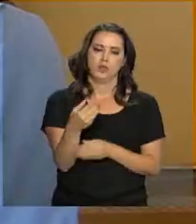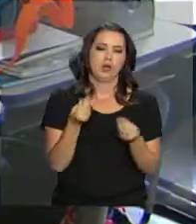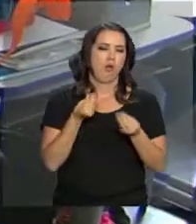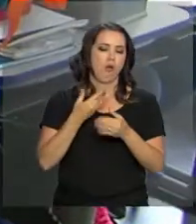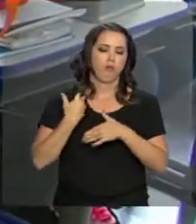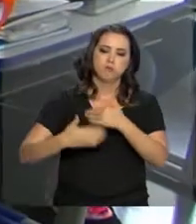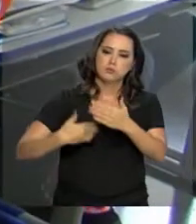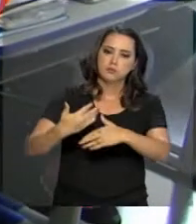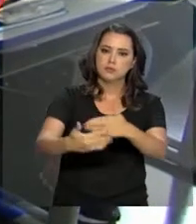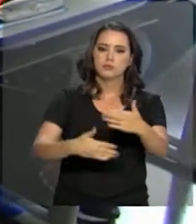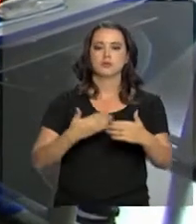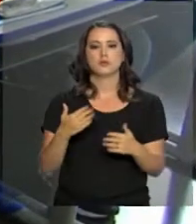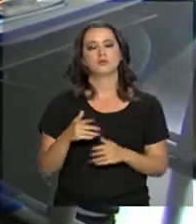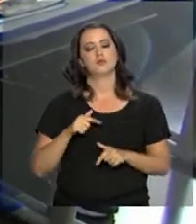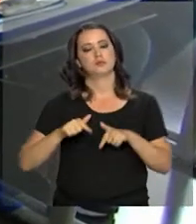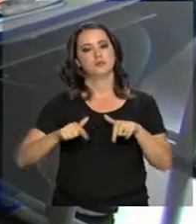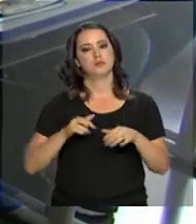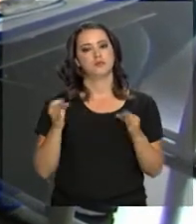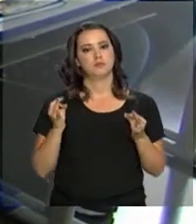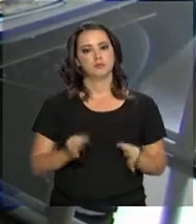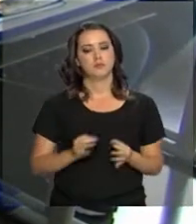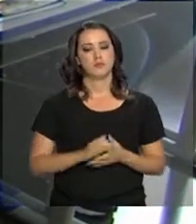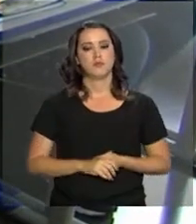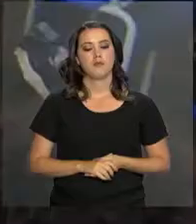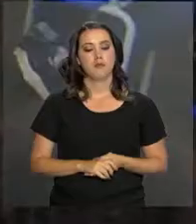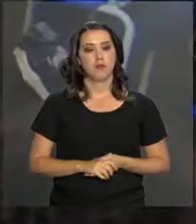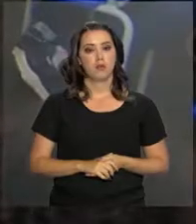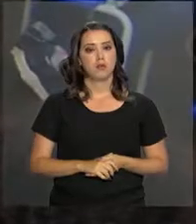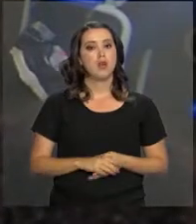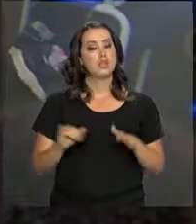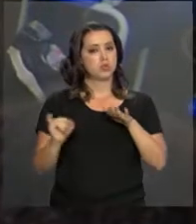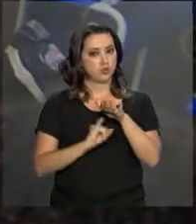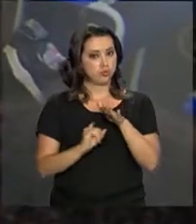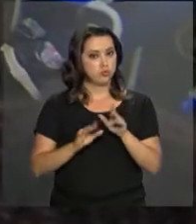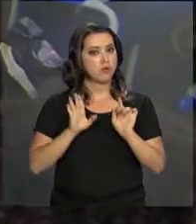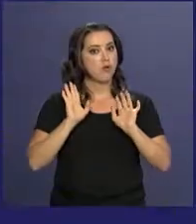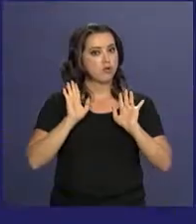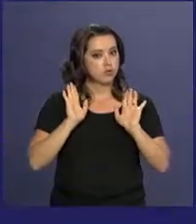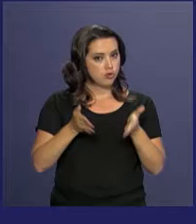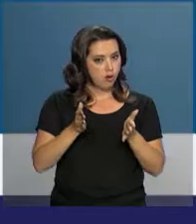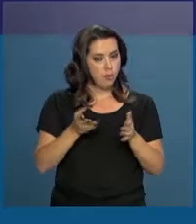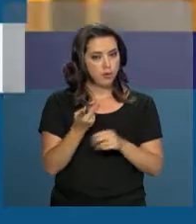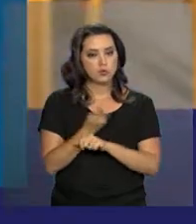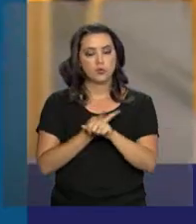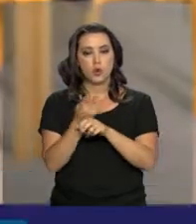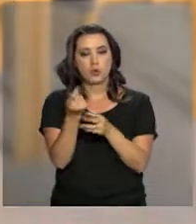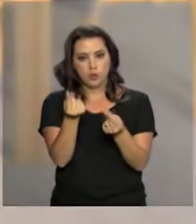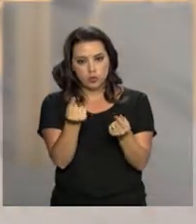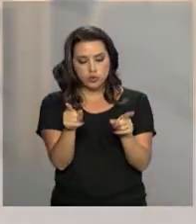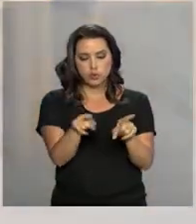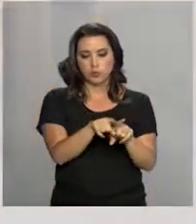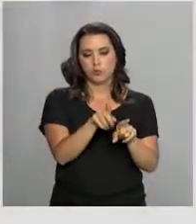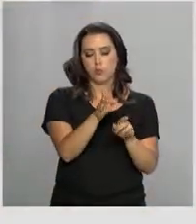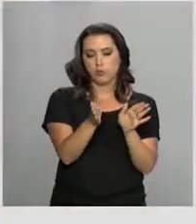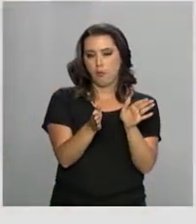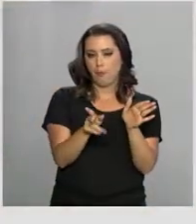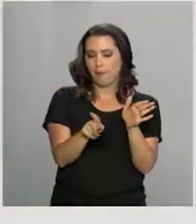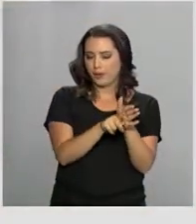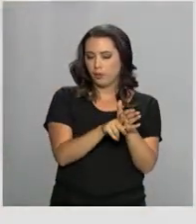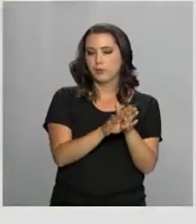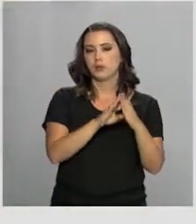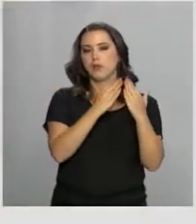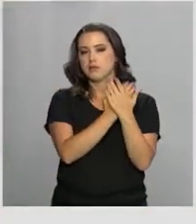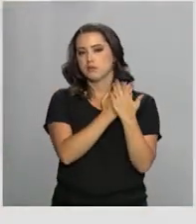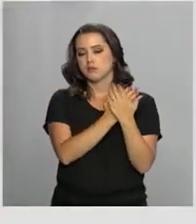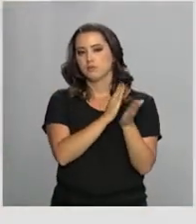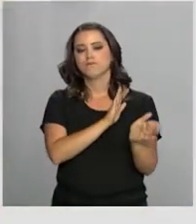dificuldade em estar realizando esse tipo de trabalho. As instituições já podem buscar os recursos para o programa Escola Acessível. Para isso, as